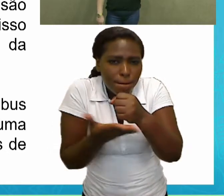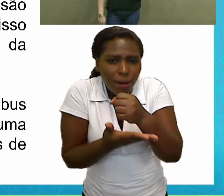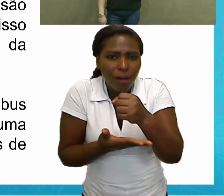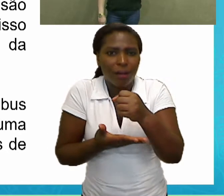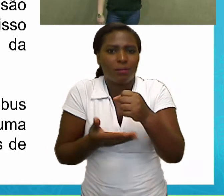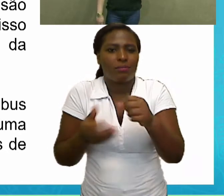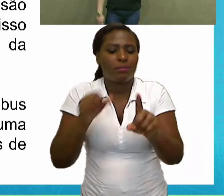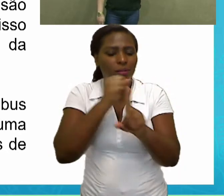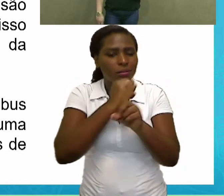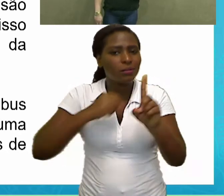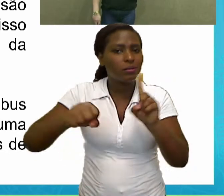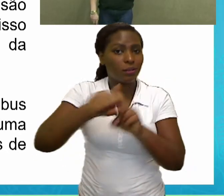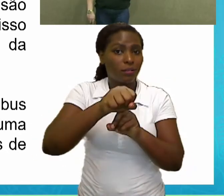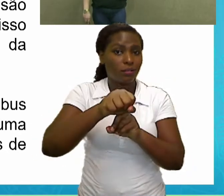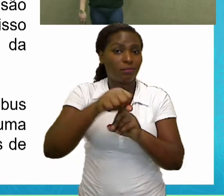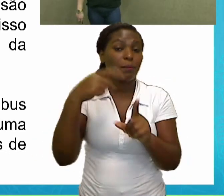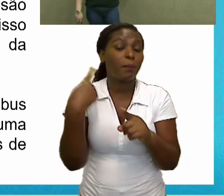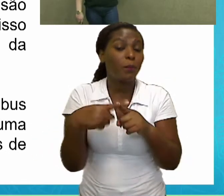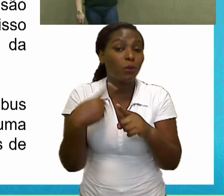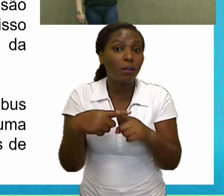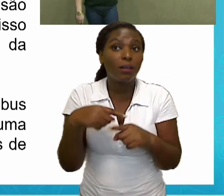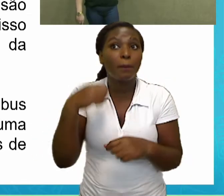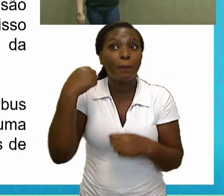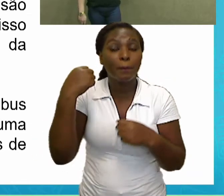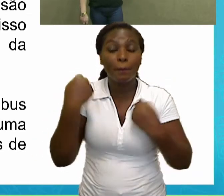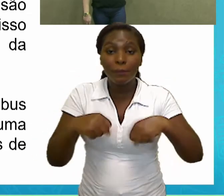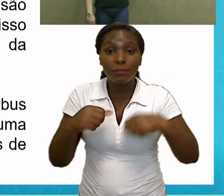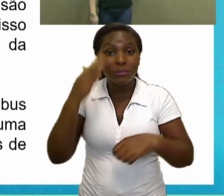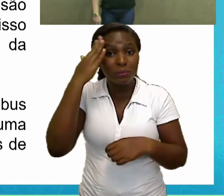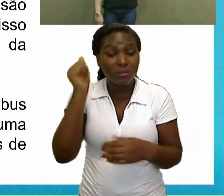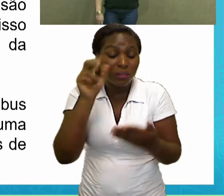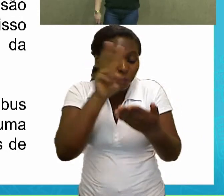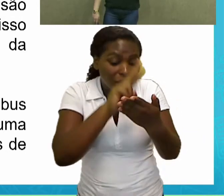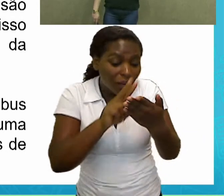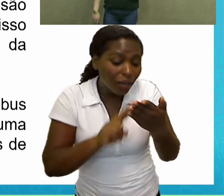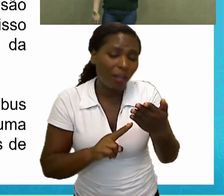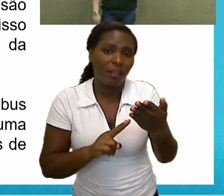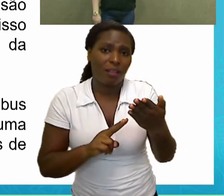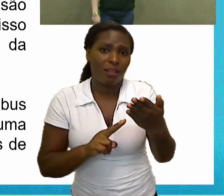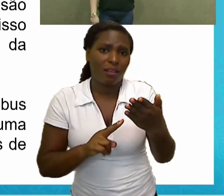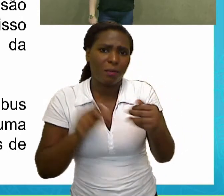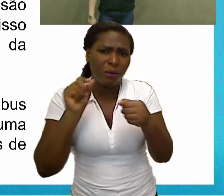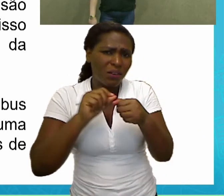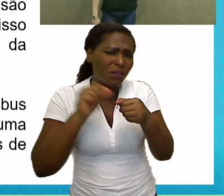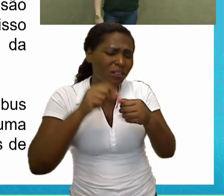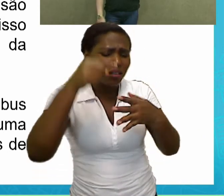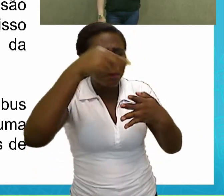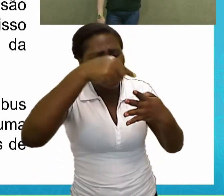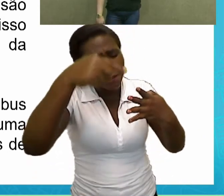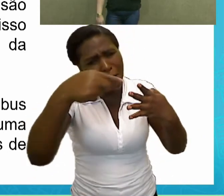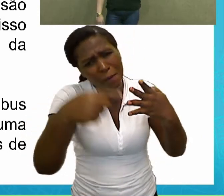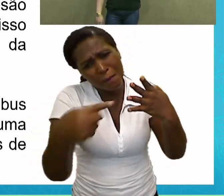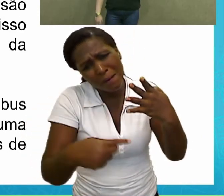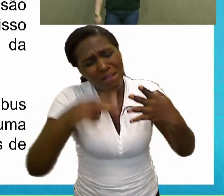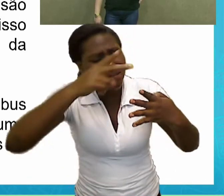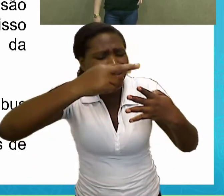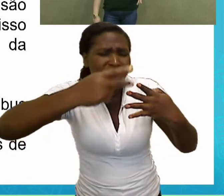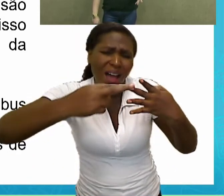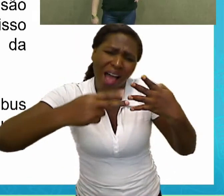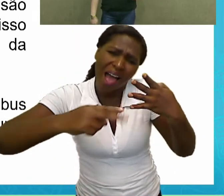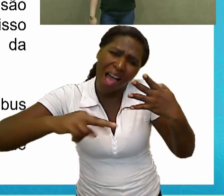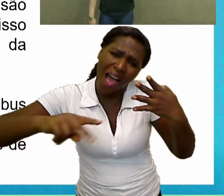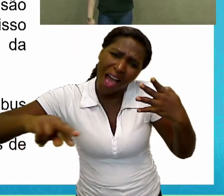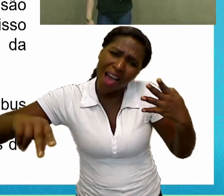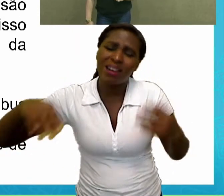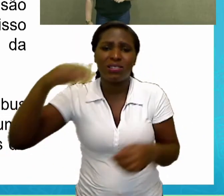maioria das nossas funções. É necessário saber ler para desenvolvermos uma vida